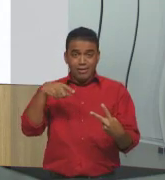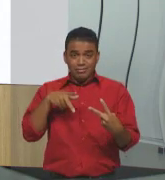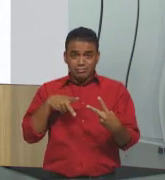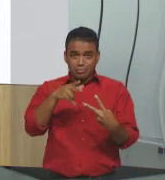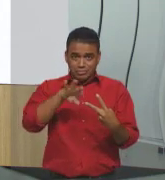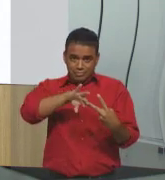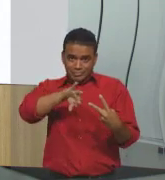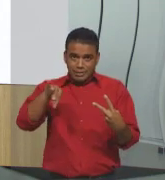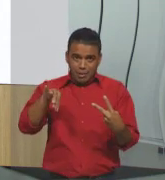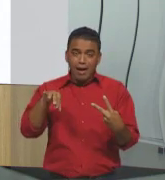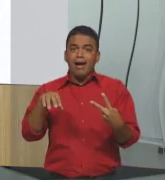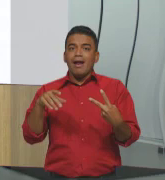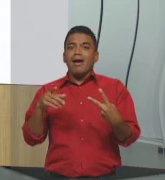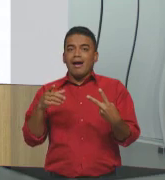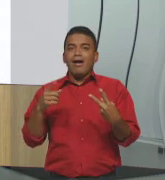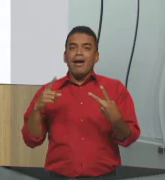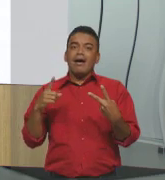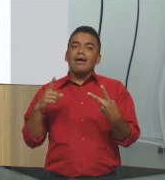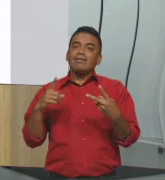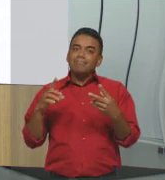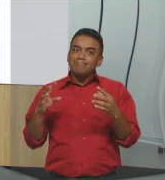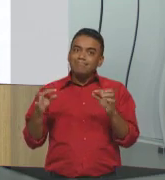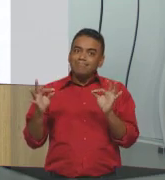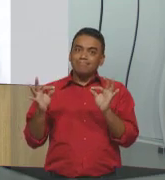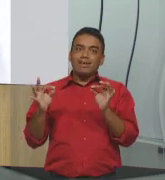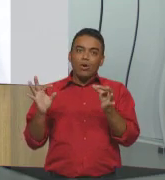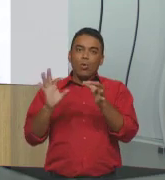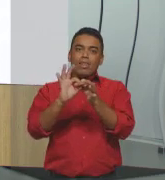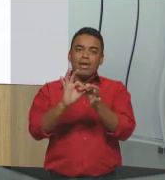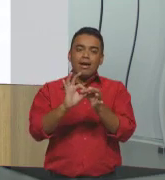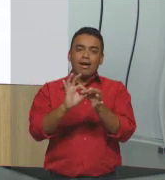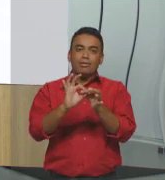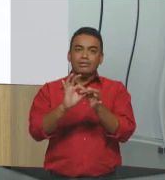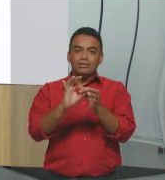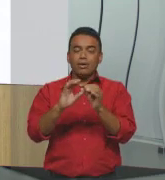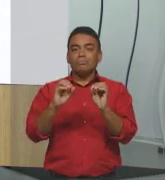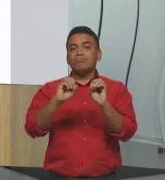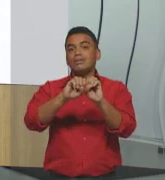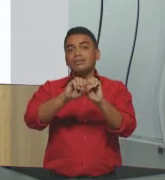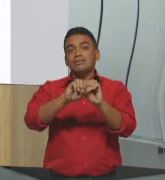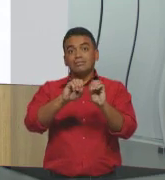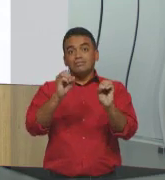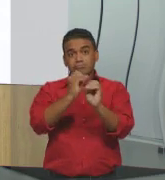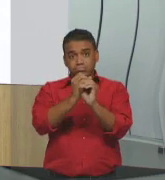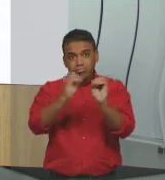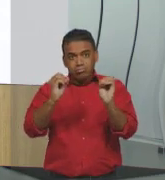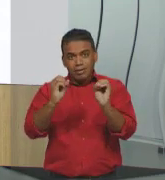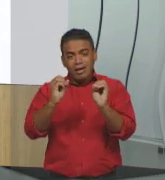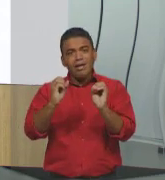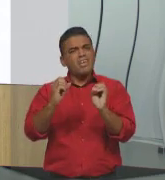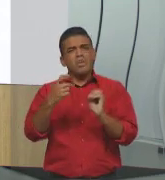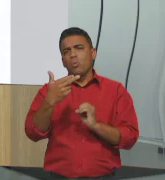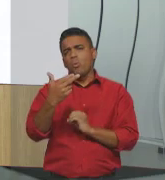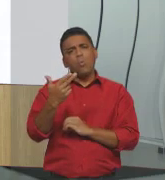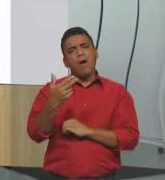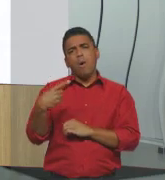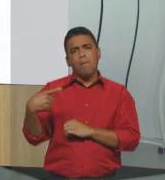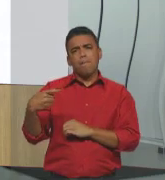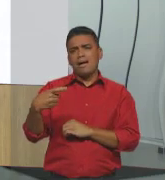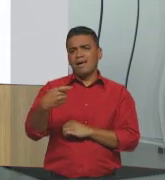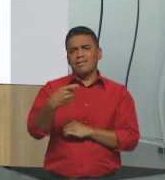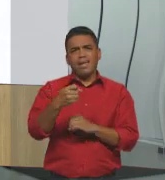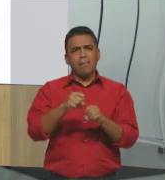um plasmídio, ele vai se duplicar, dividir naturalmente, igual as bactérias vão se